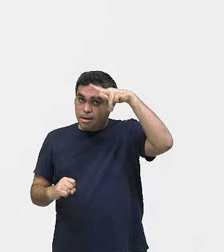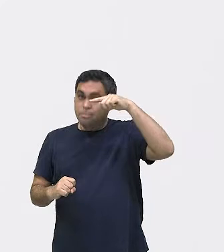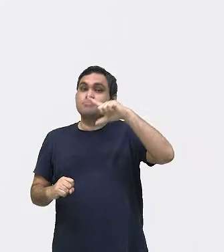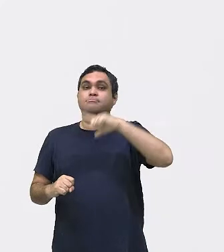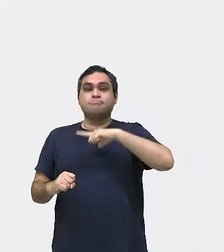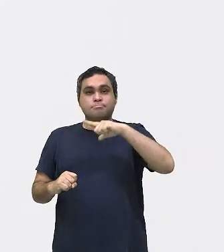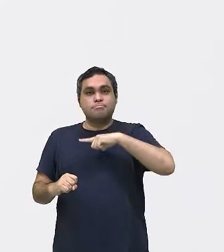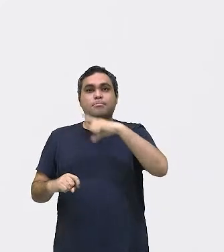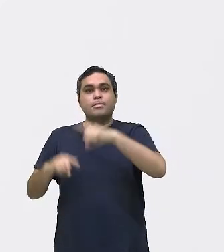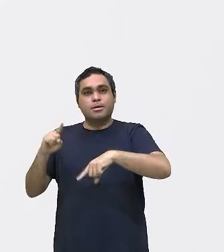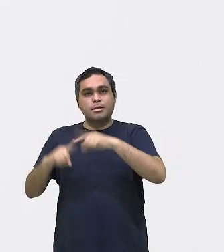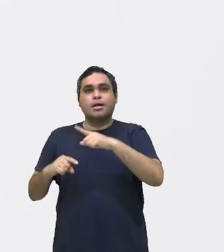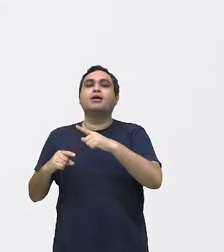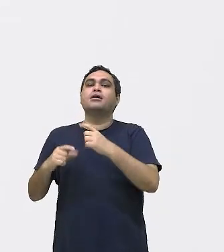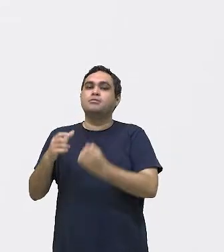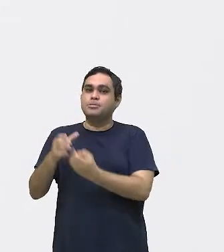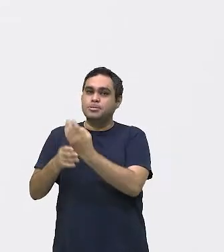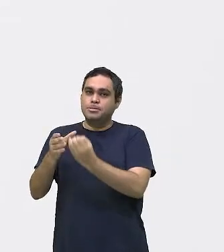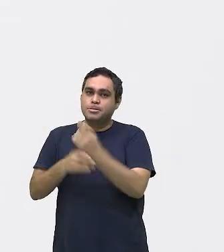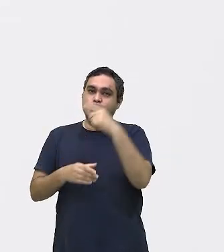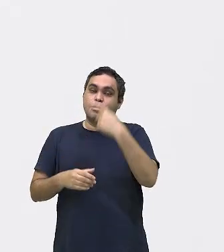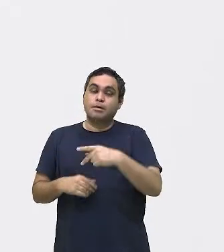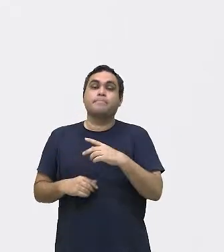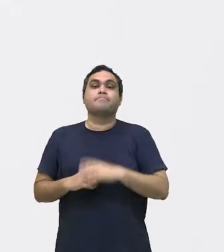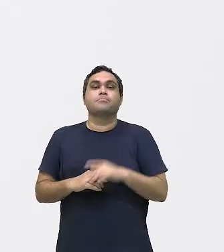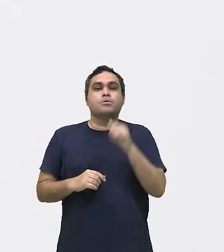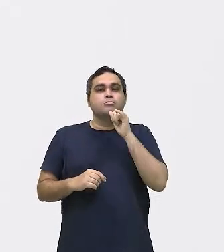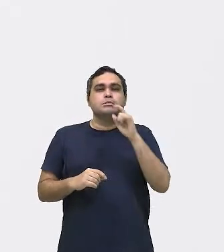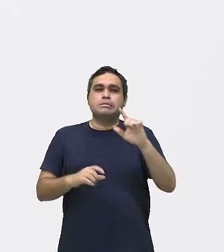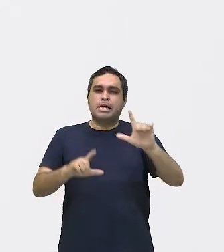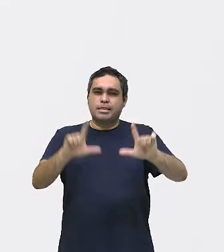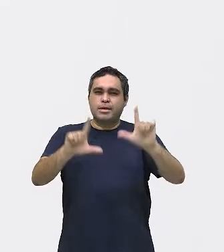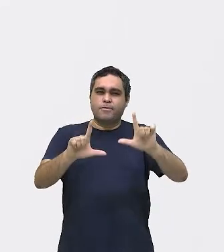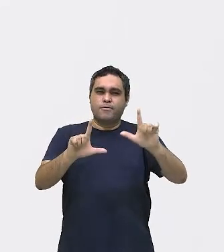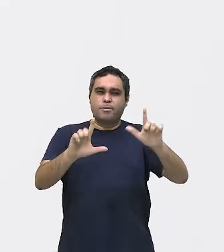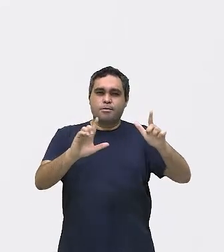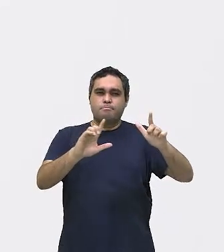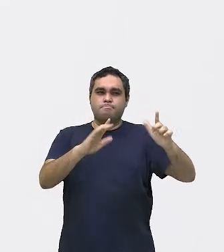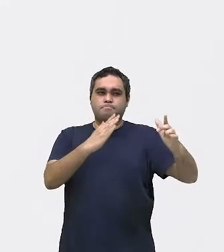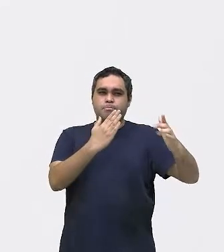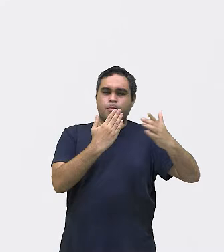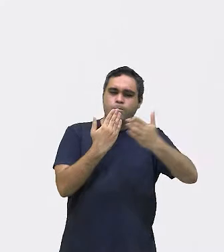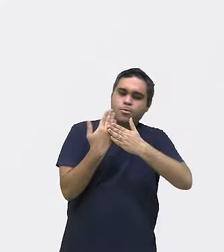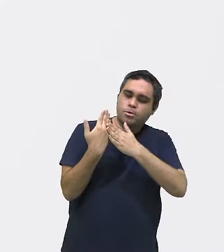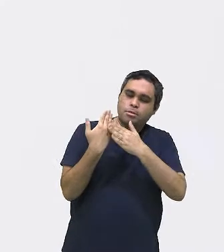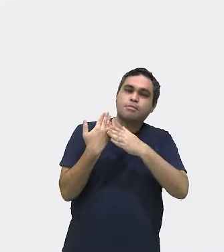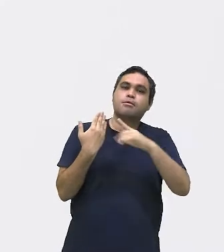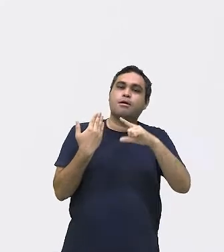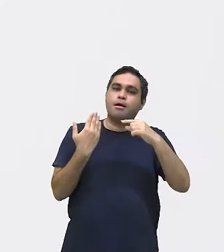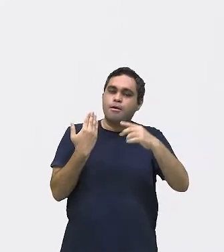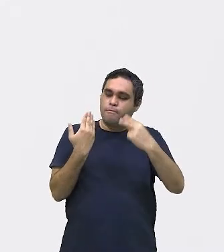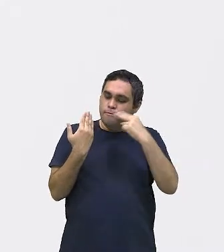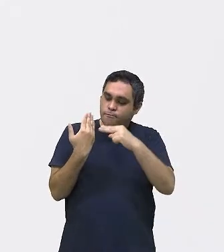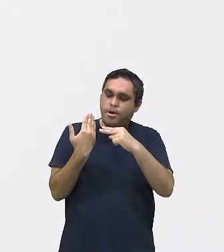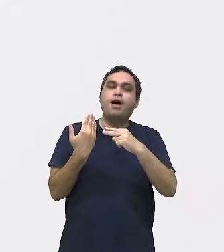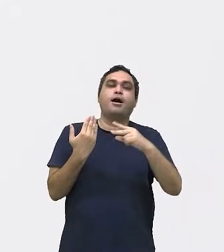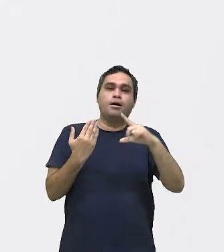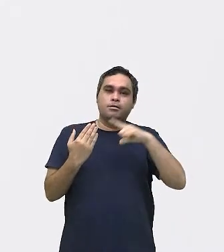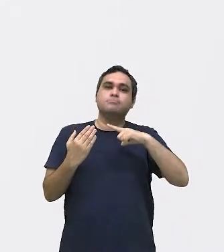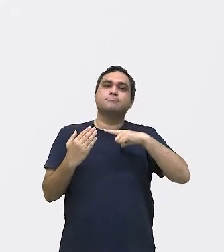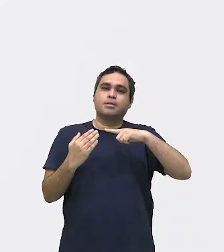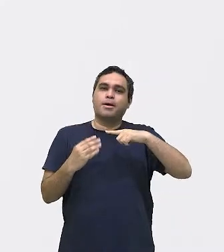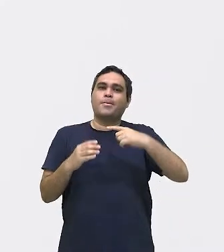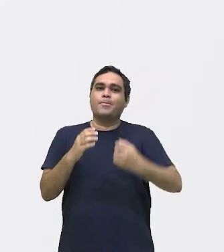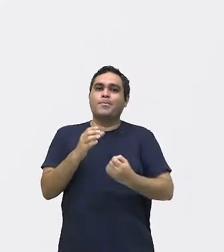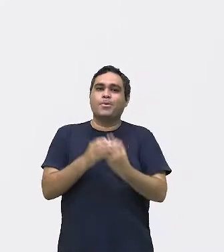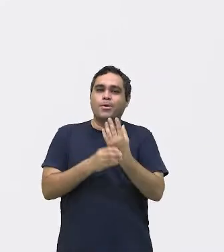ali atrás do produto, da televisão, verifique aí depois onde é que ele foi produzido, né? Geralmente está ali,